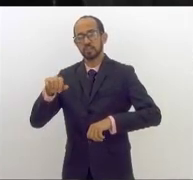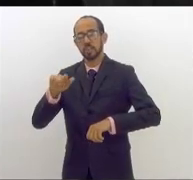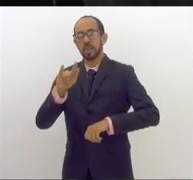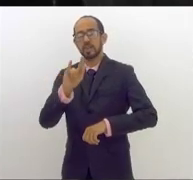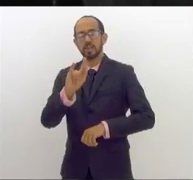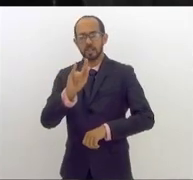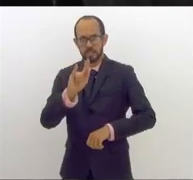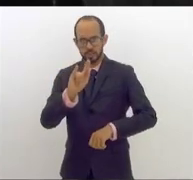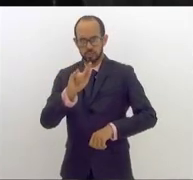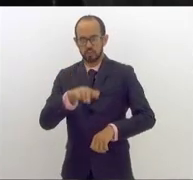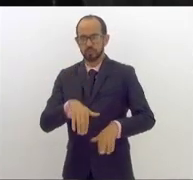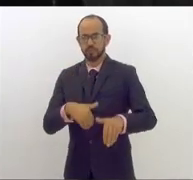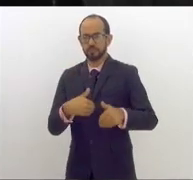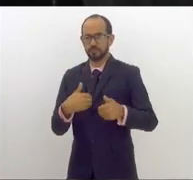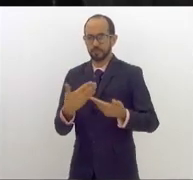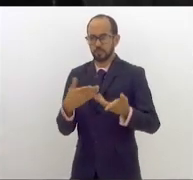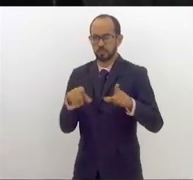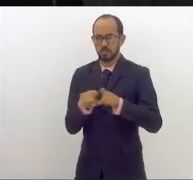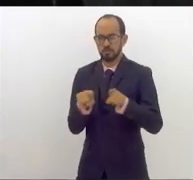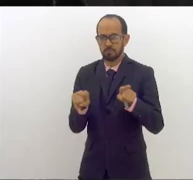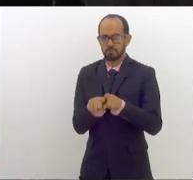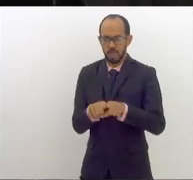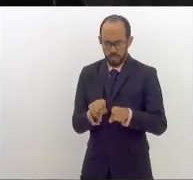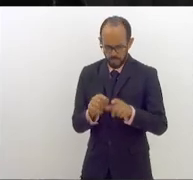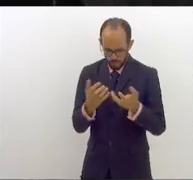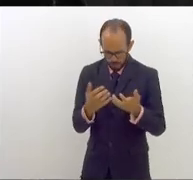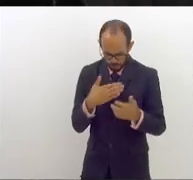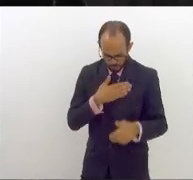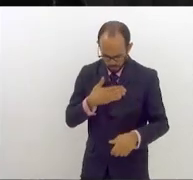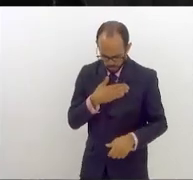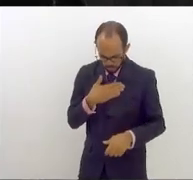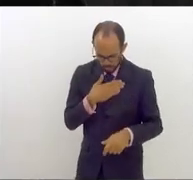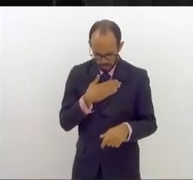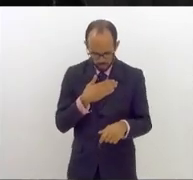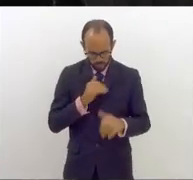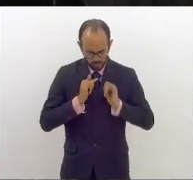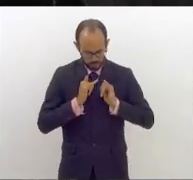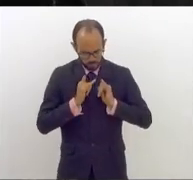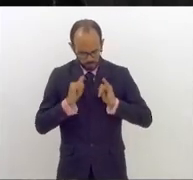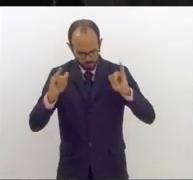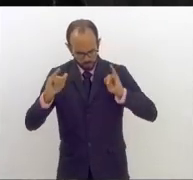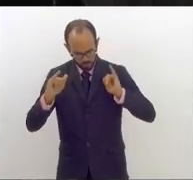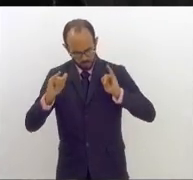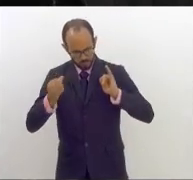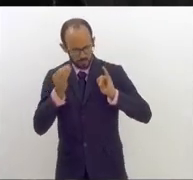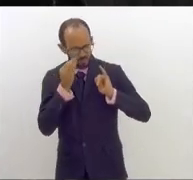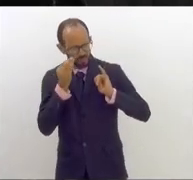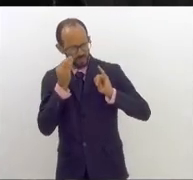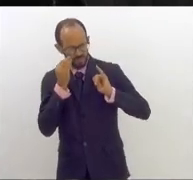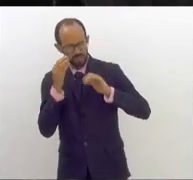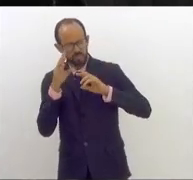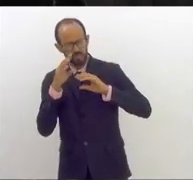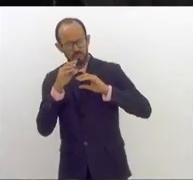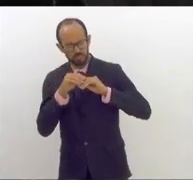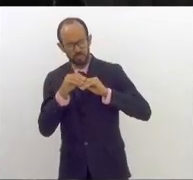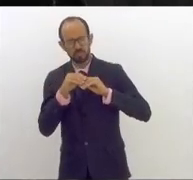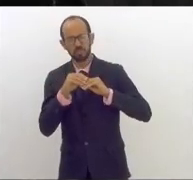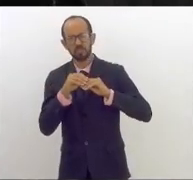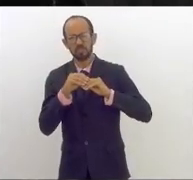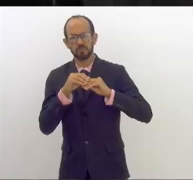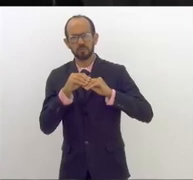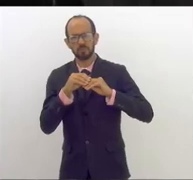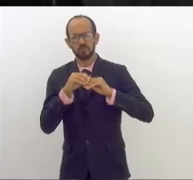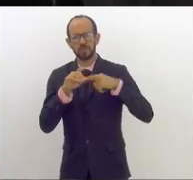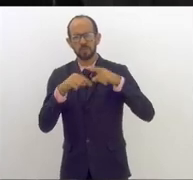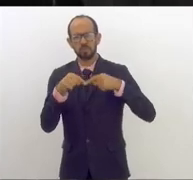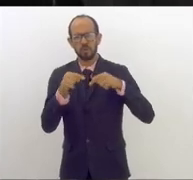eu queria eh eu queria repercutir e vou tentar fazê-lo com mais tempo no